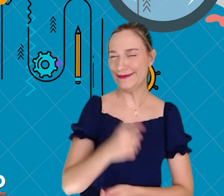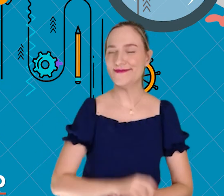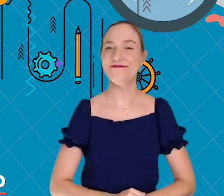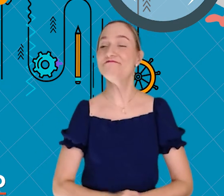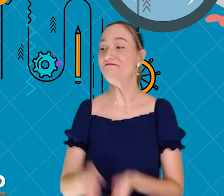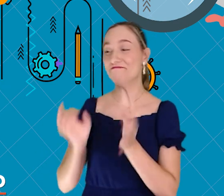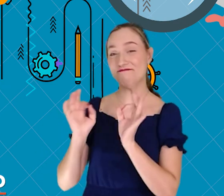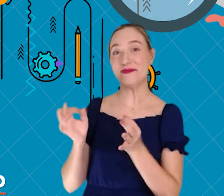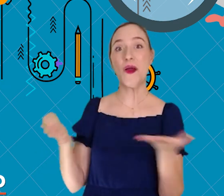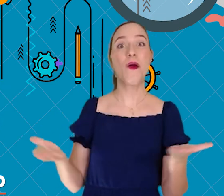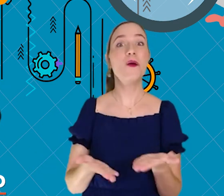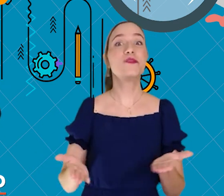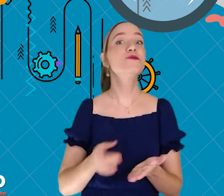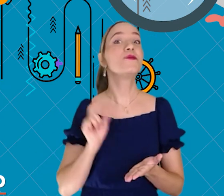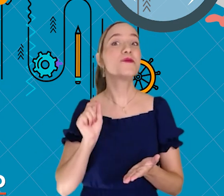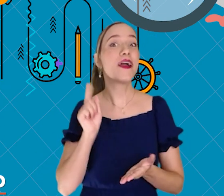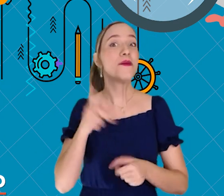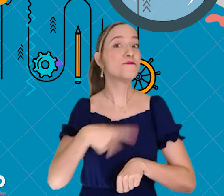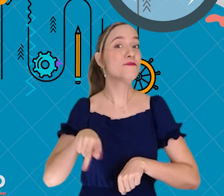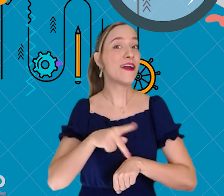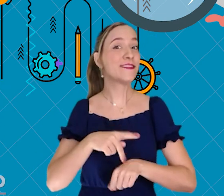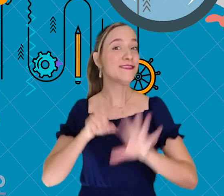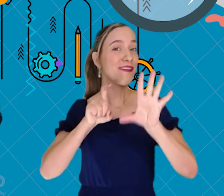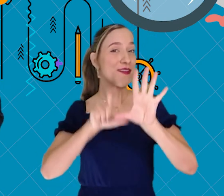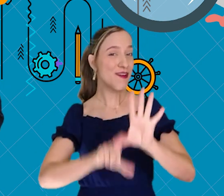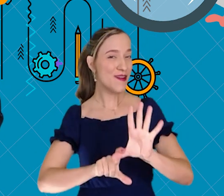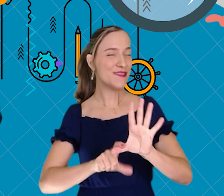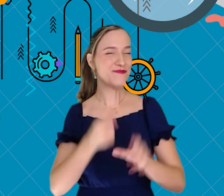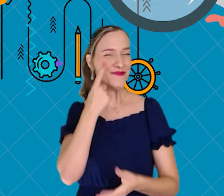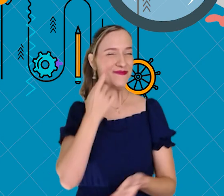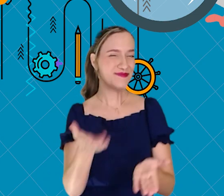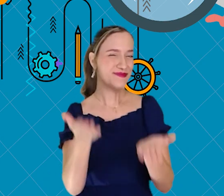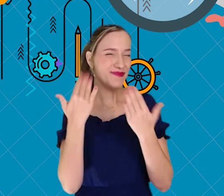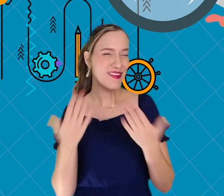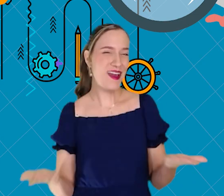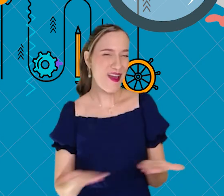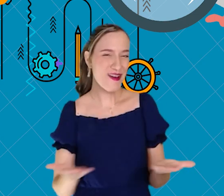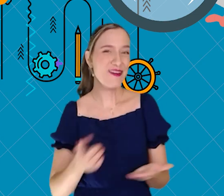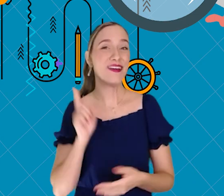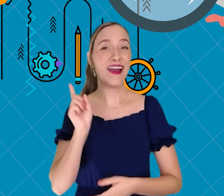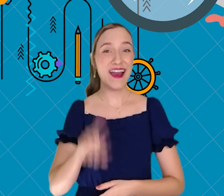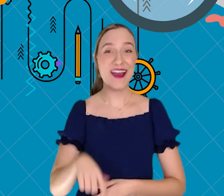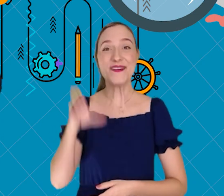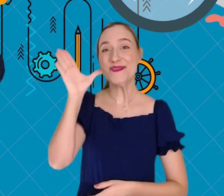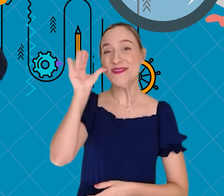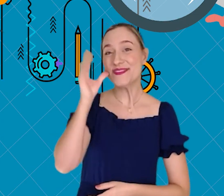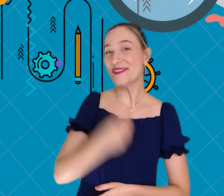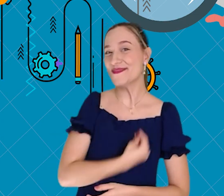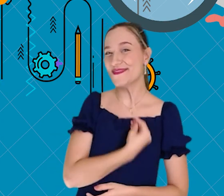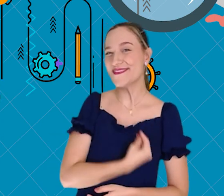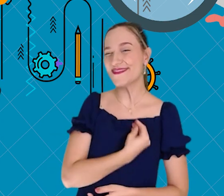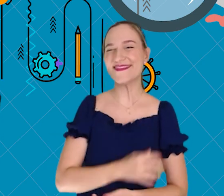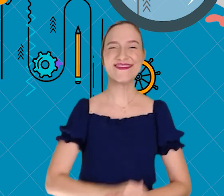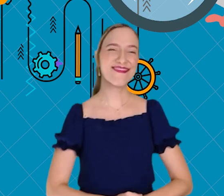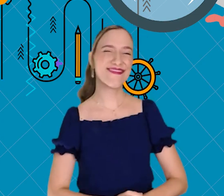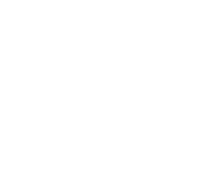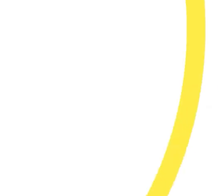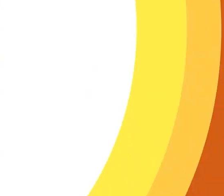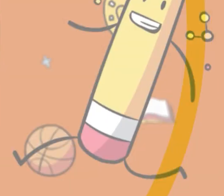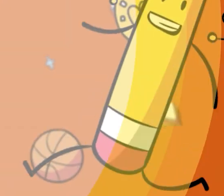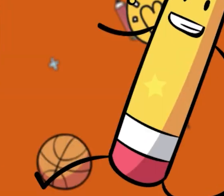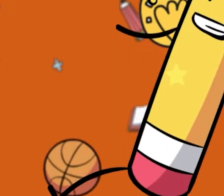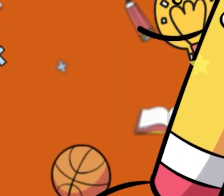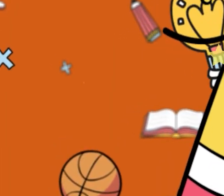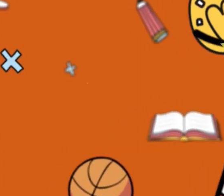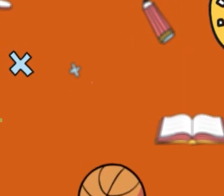mesmo, Gabi. Hoje falaremos sobre o país Angola. Então vamos juntos no nosso quadro A Curiosidade Tá Tá On! on!